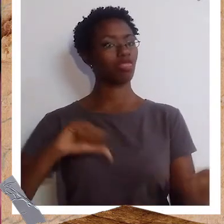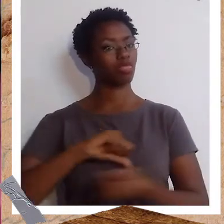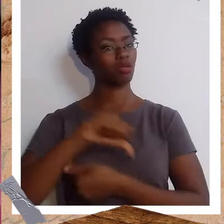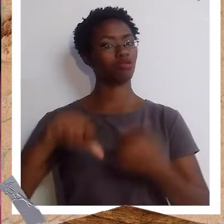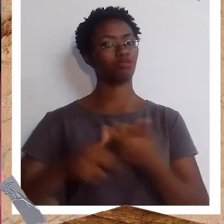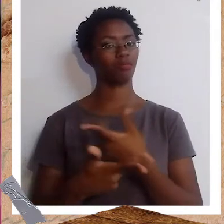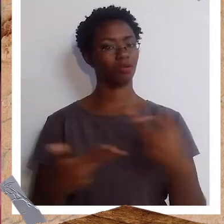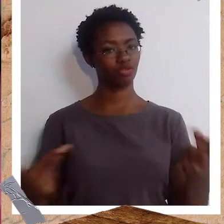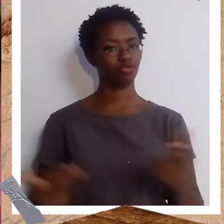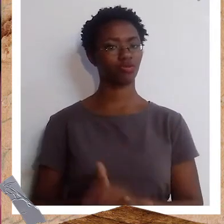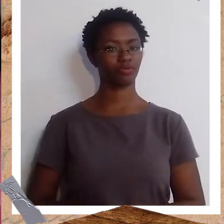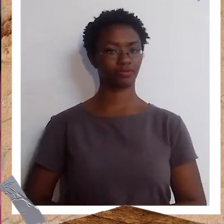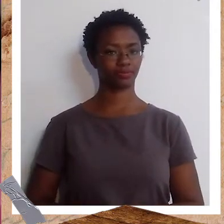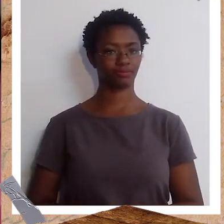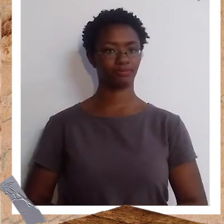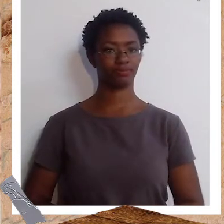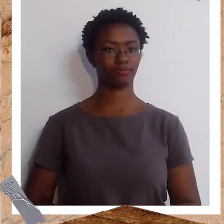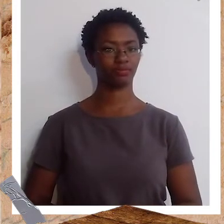transformadas.